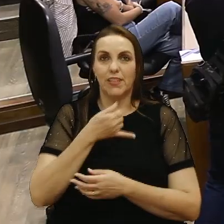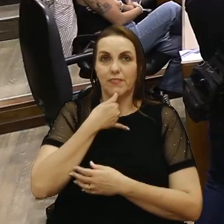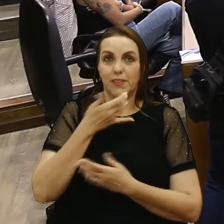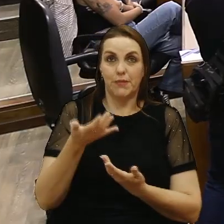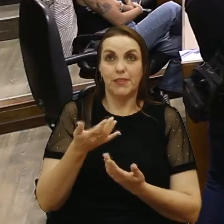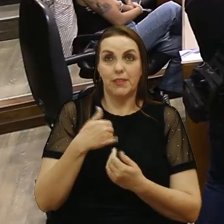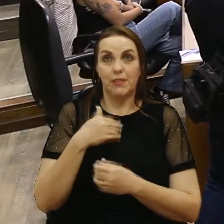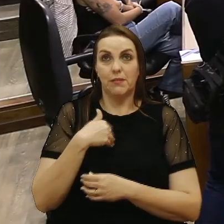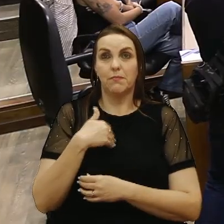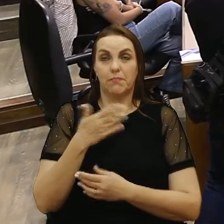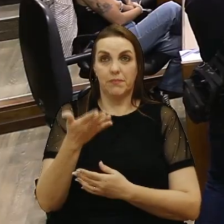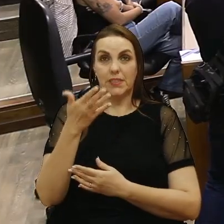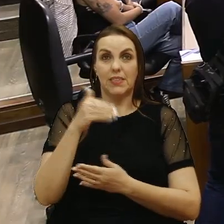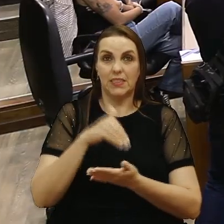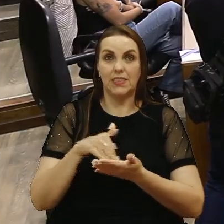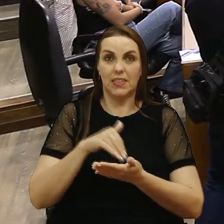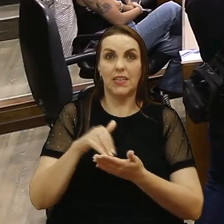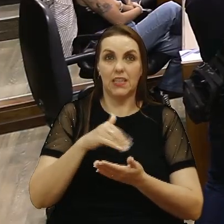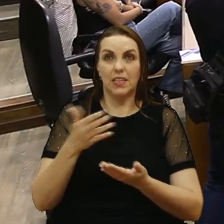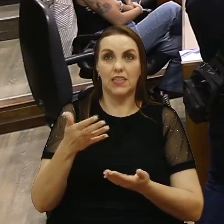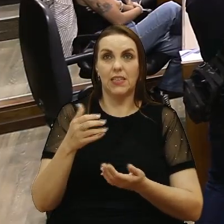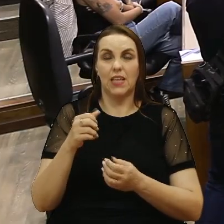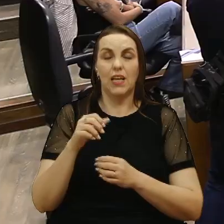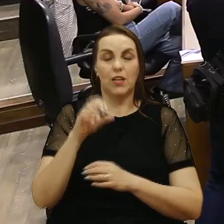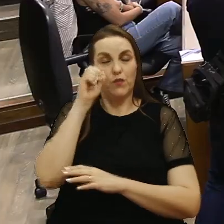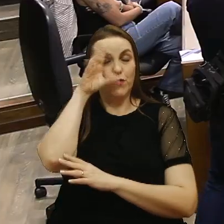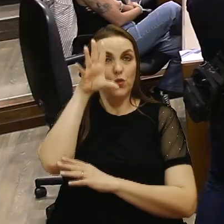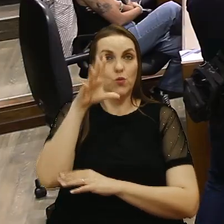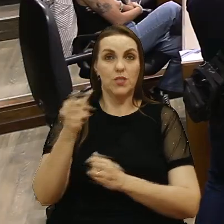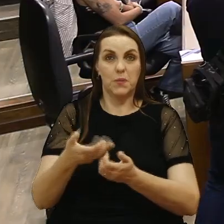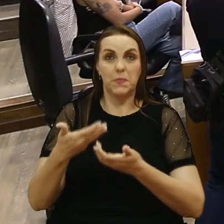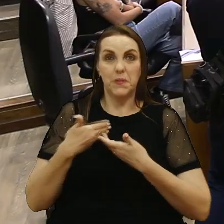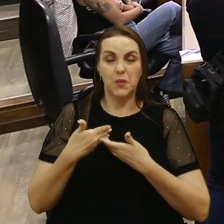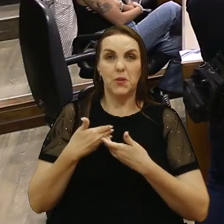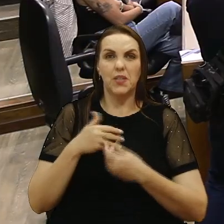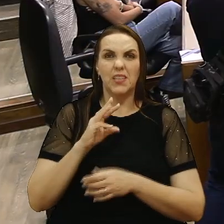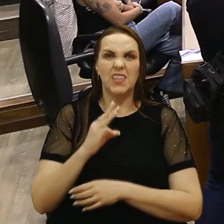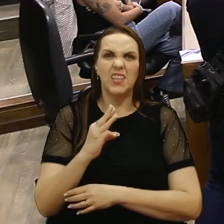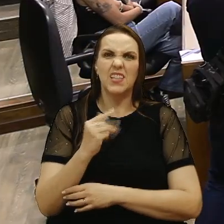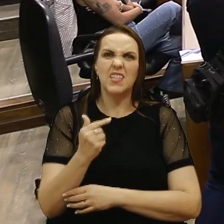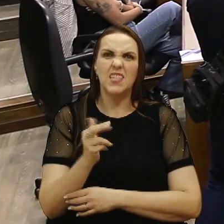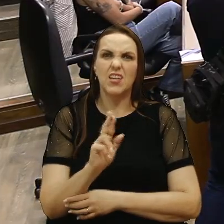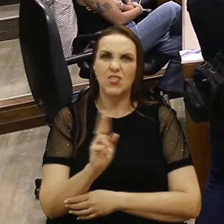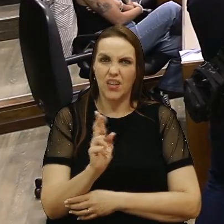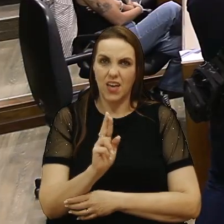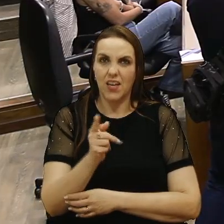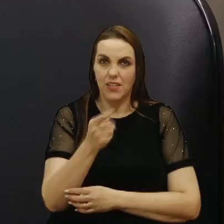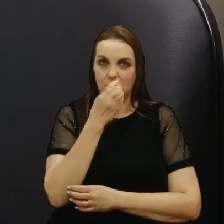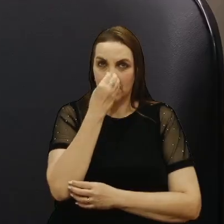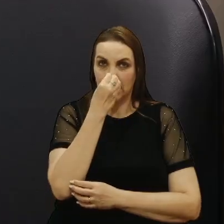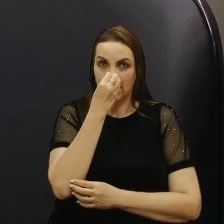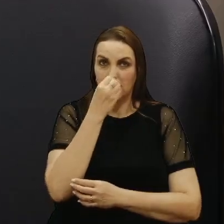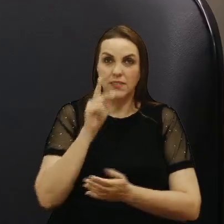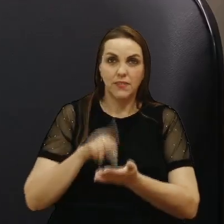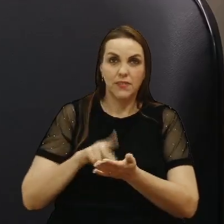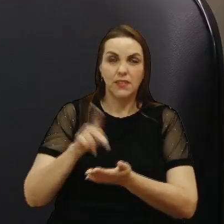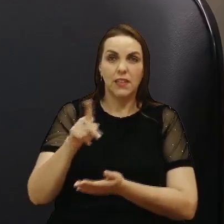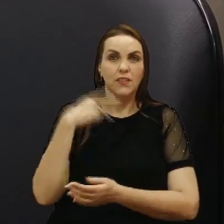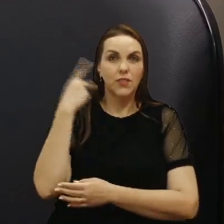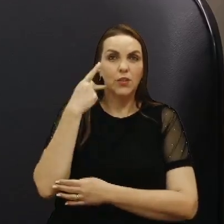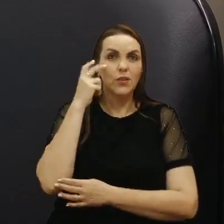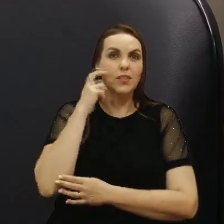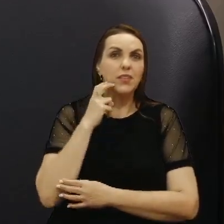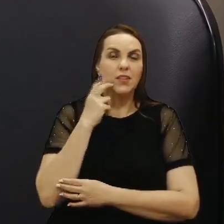presidente, o secretário de Trânsito, Fiuza, mandou aqui. R$ 37,00, é isso, né, vereador Daniel? R$ 37,00